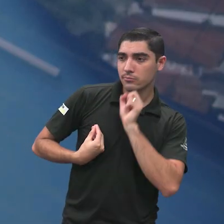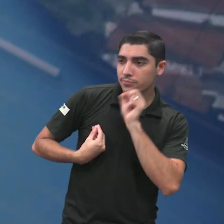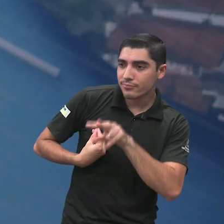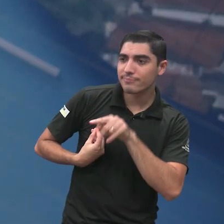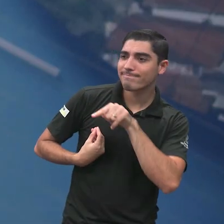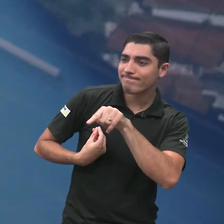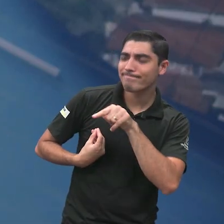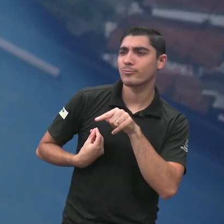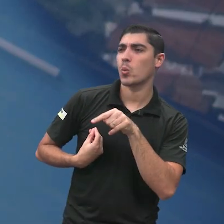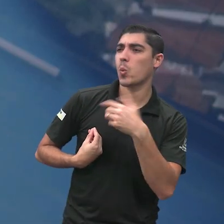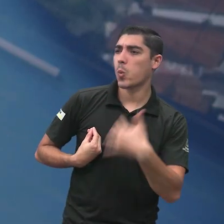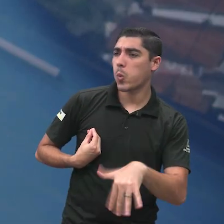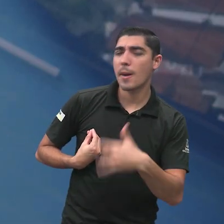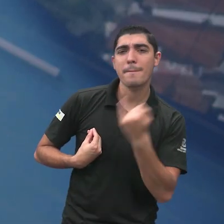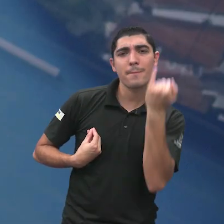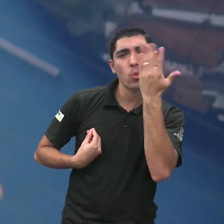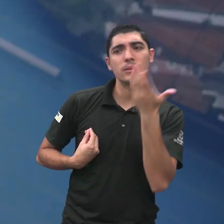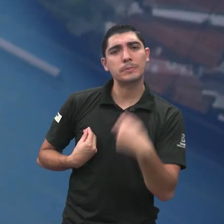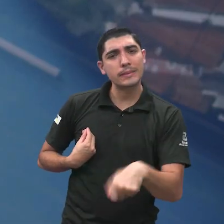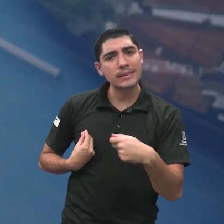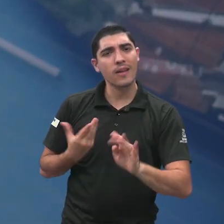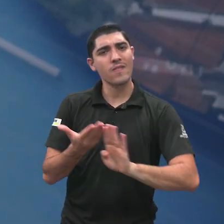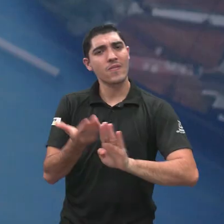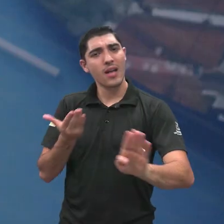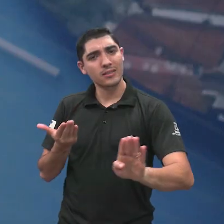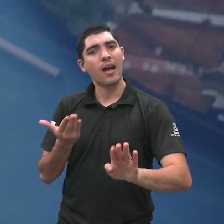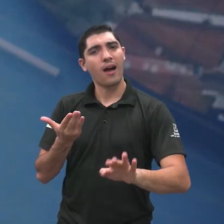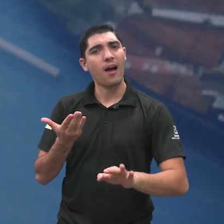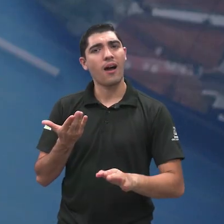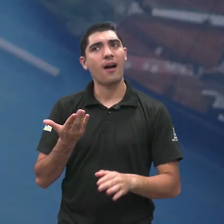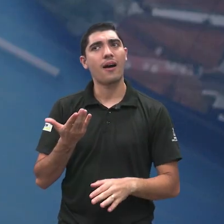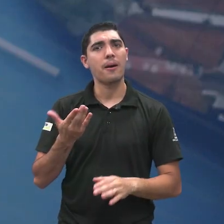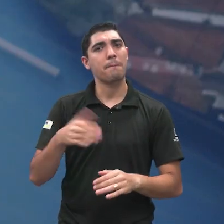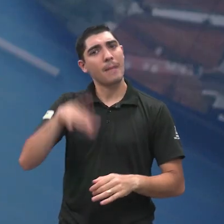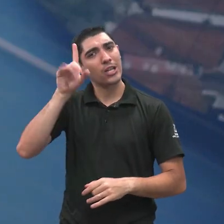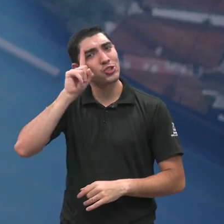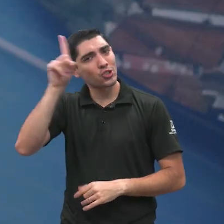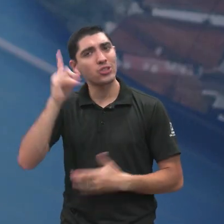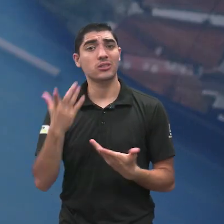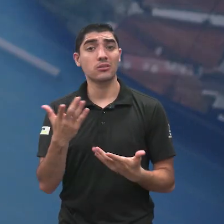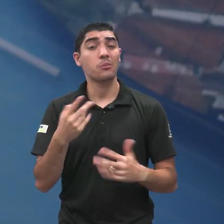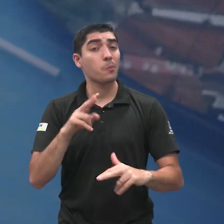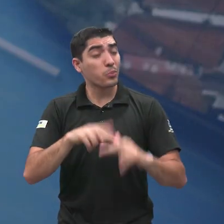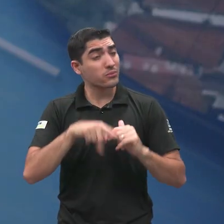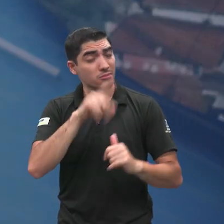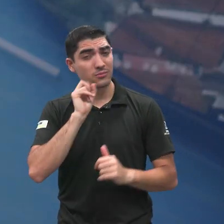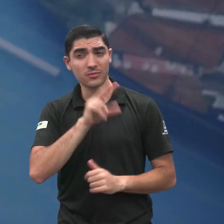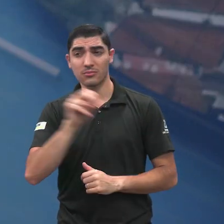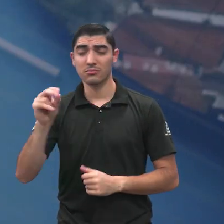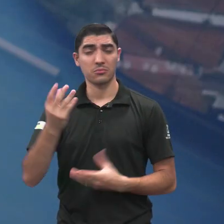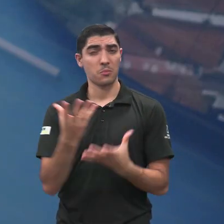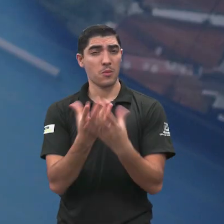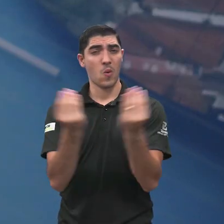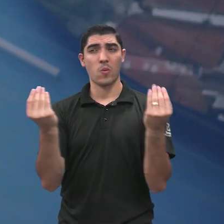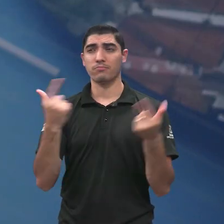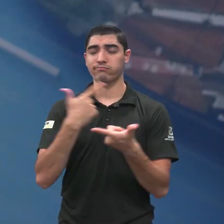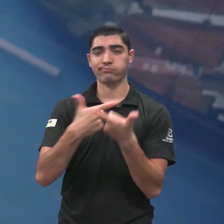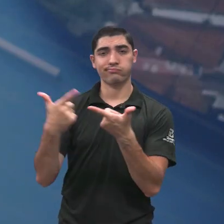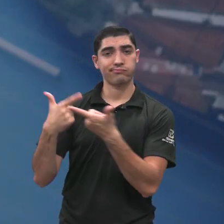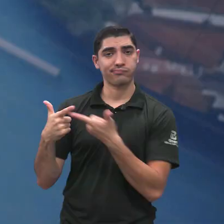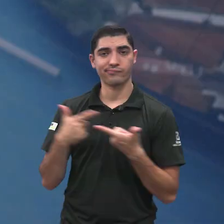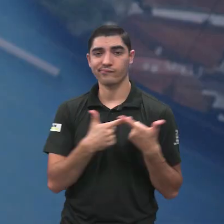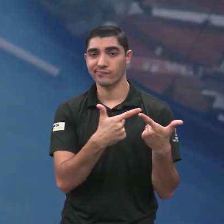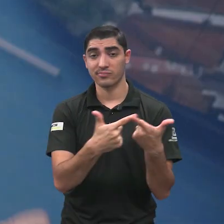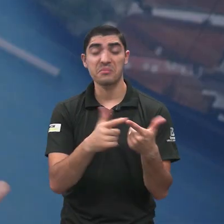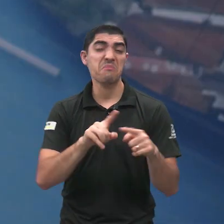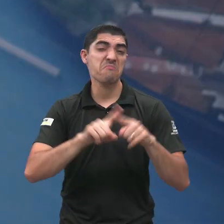assim, essa, no caso, a importância, mas e o caos que a gente está vivendo também por causa disso. Mas só que fora isso, é como se isso